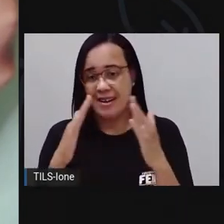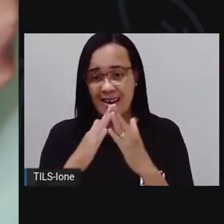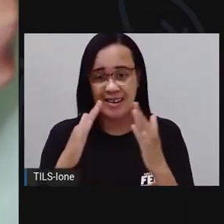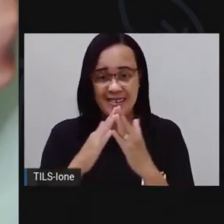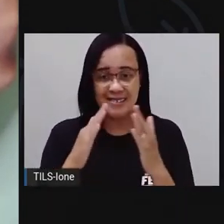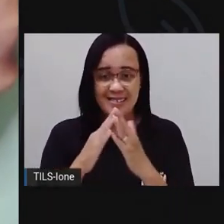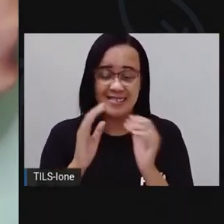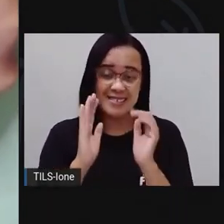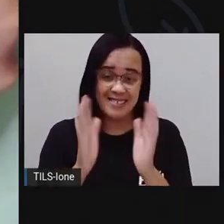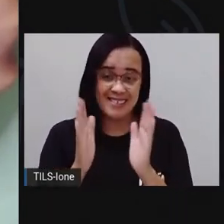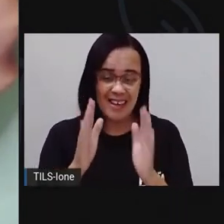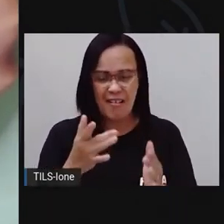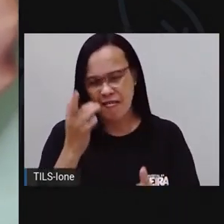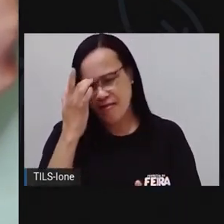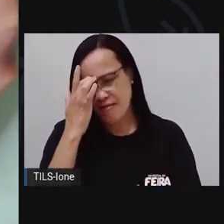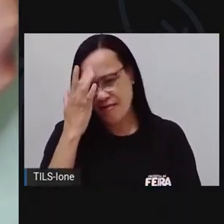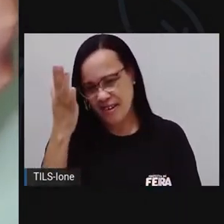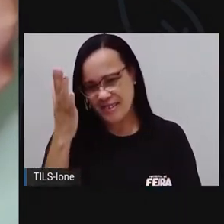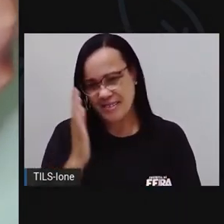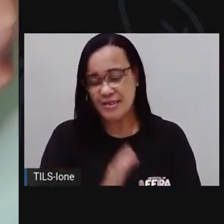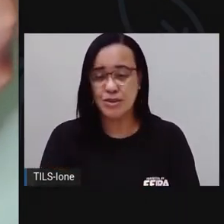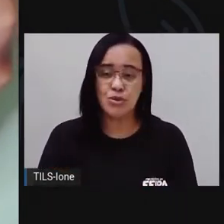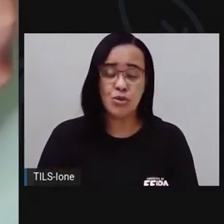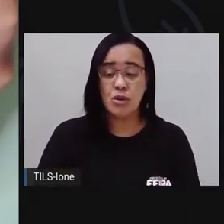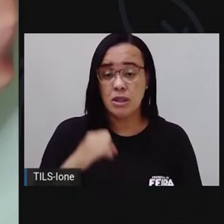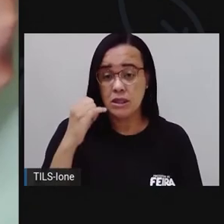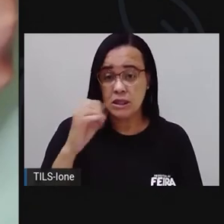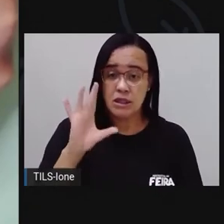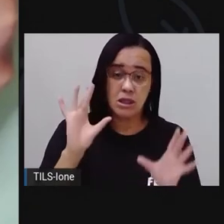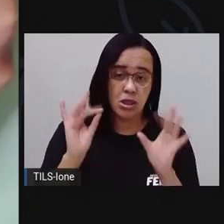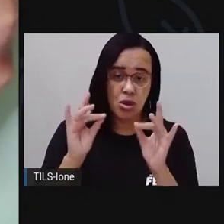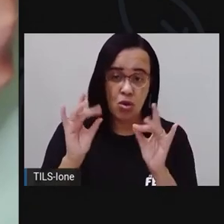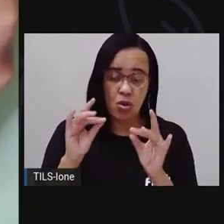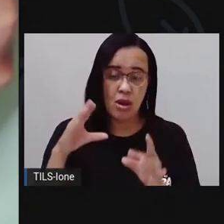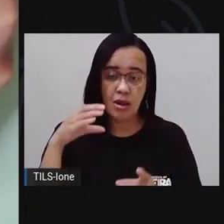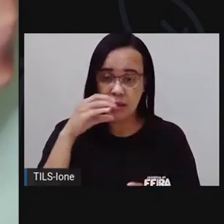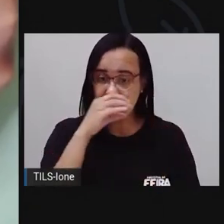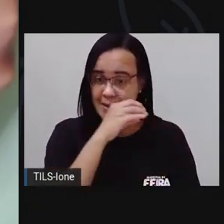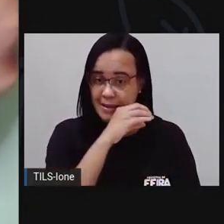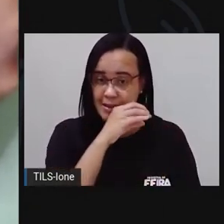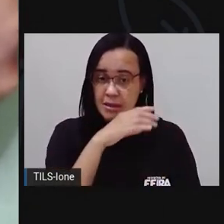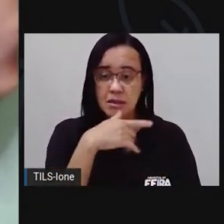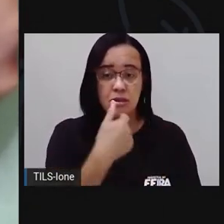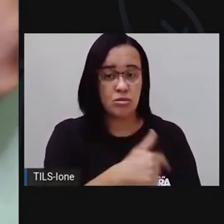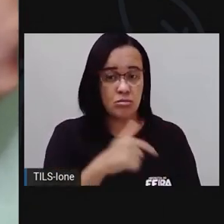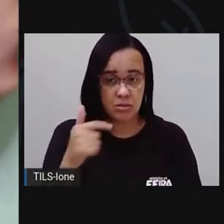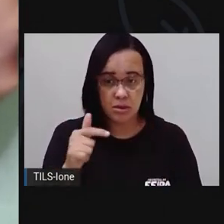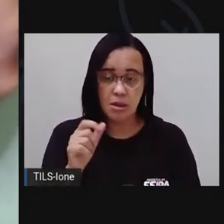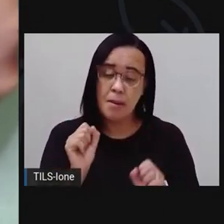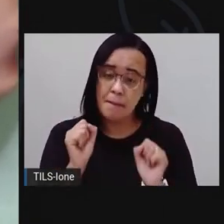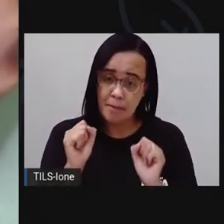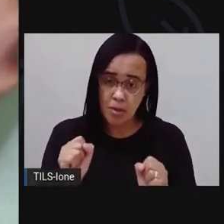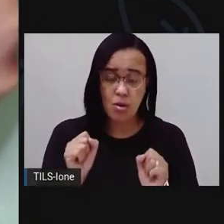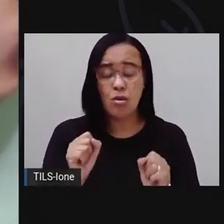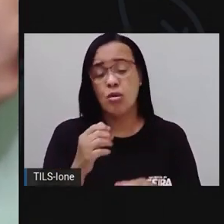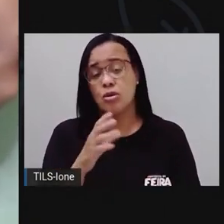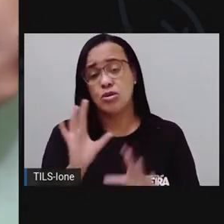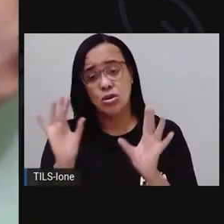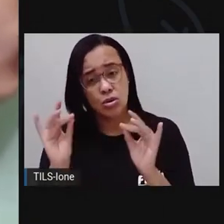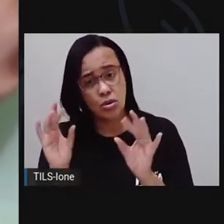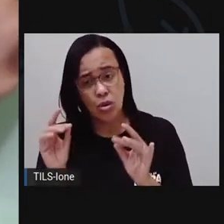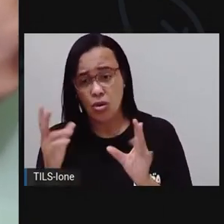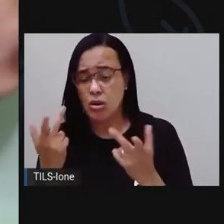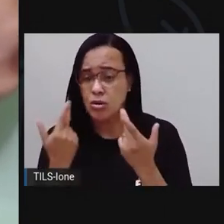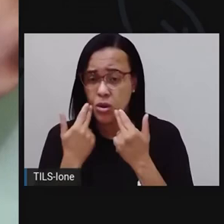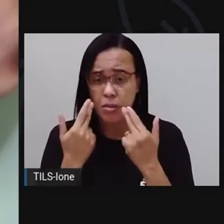não é? Pronto. Se você não tiver cola quente, você pode fazer com cola normal. Aí você